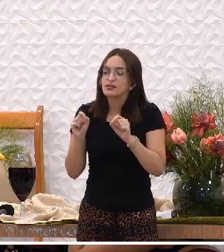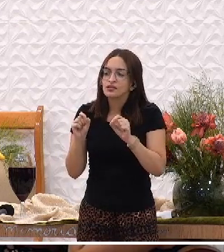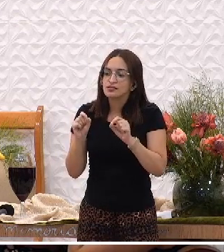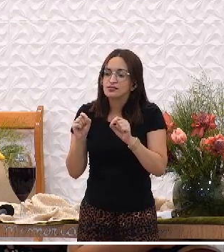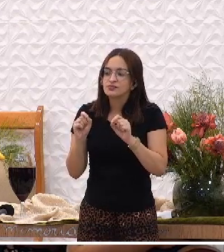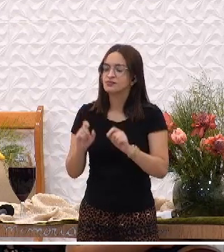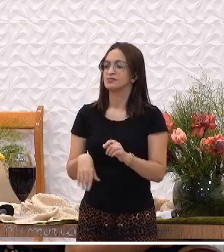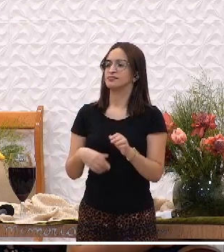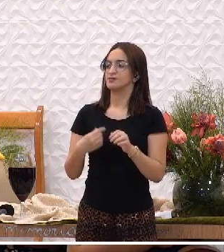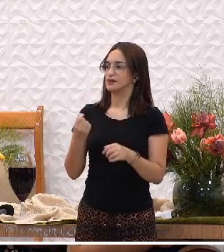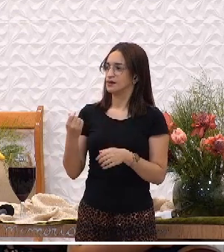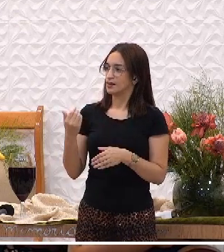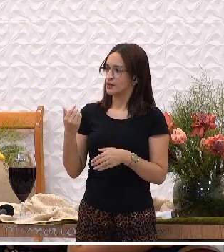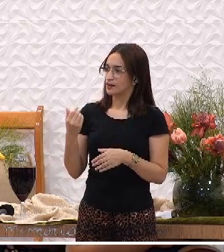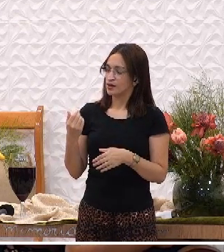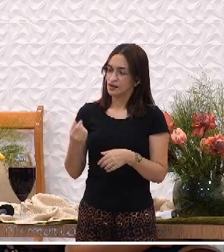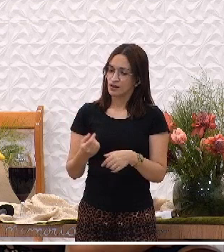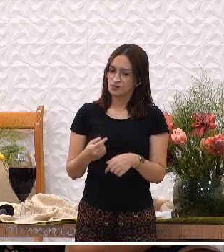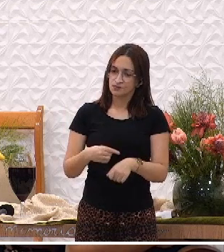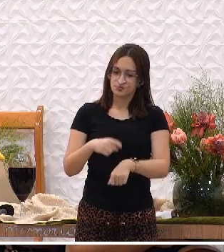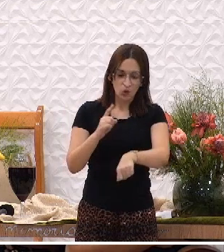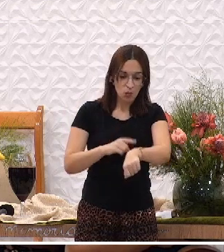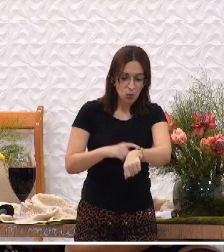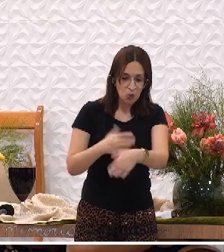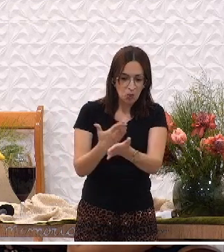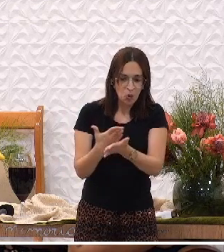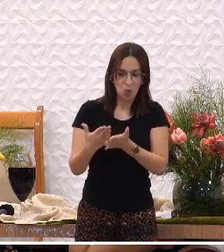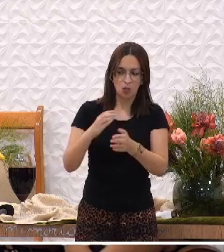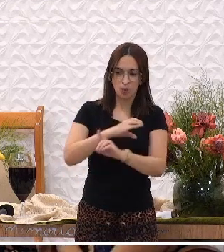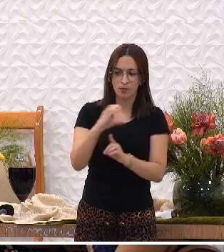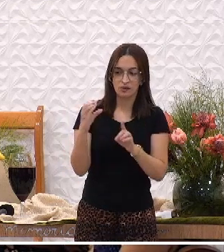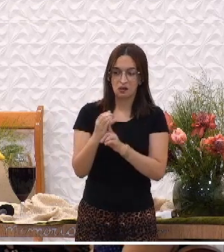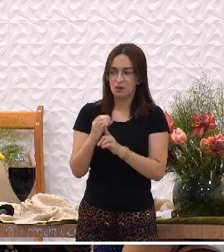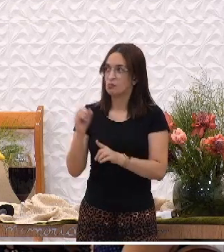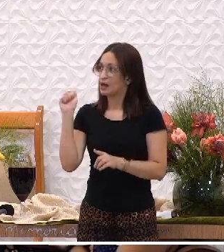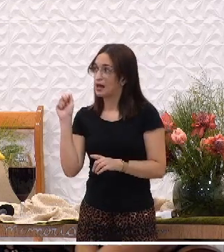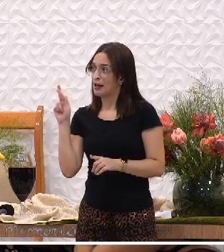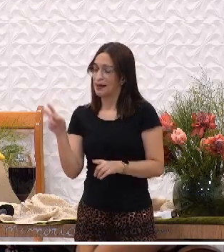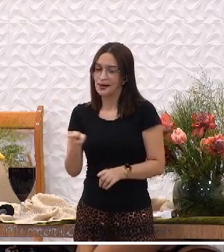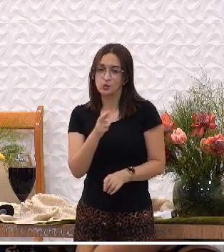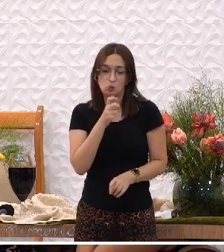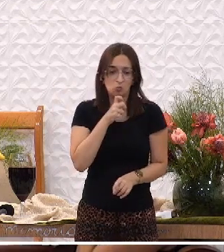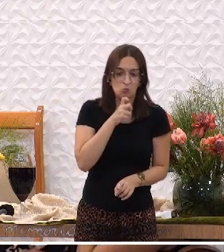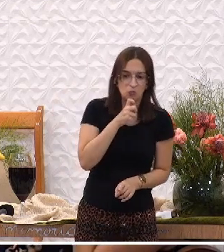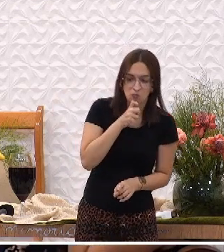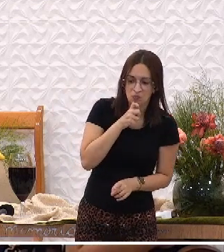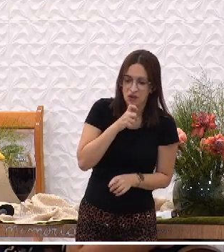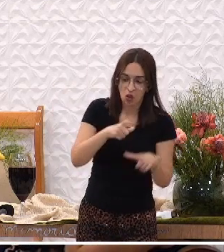culto. Ou seja, coisas como o horário que o culto vai começar, se vai ter ar-condicionado ou não, o local onde o culto vai ser.